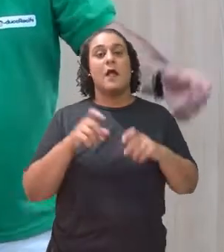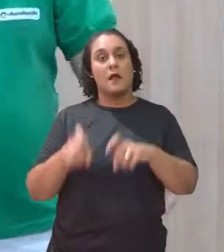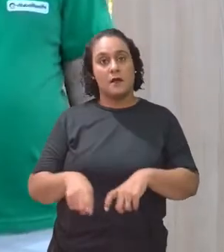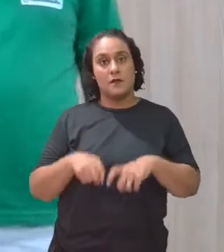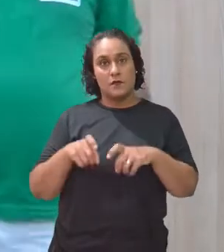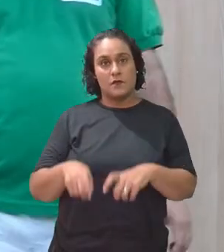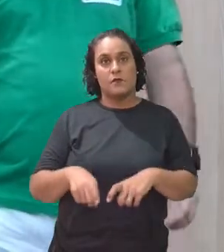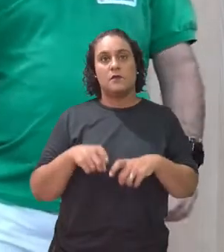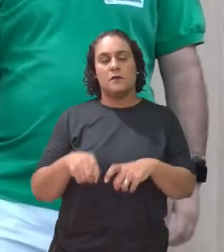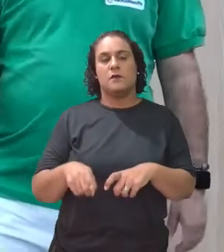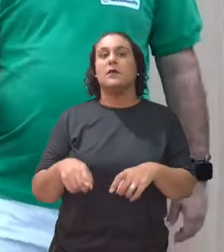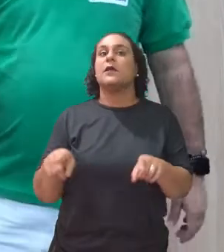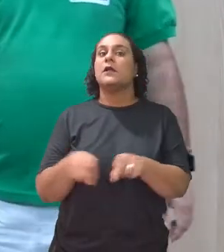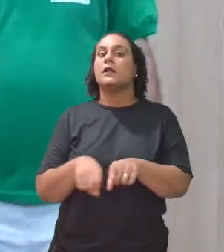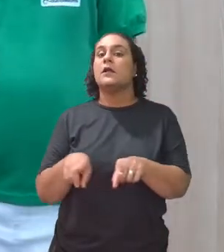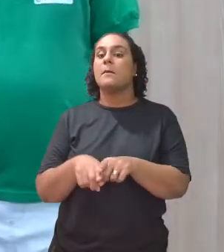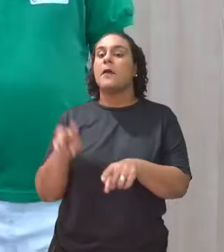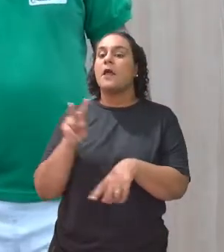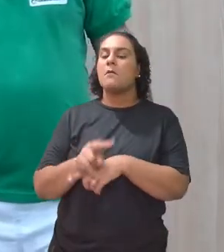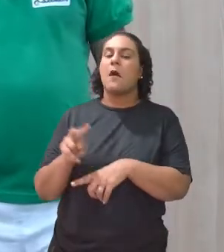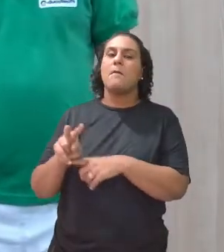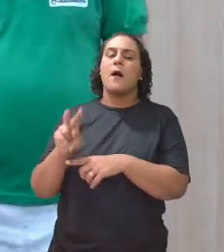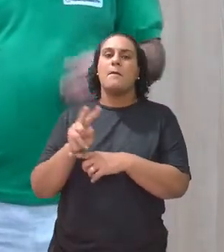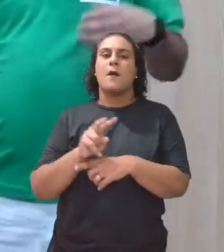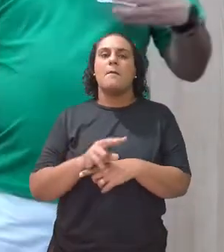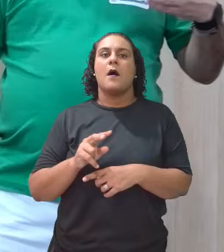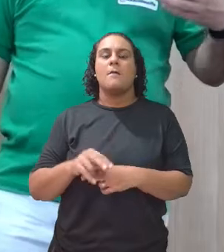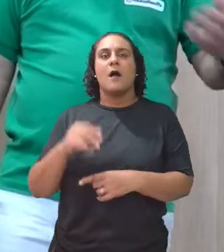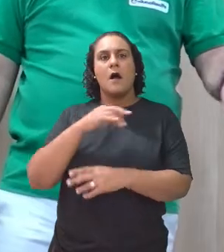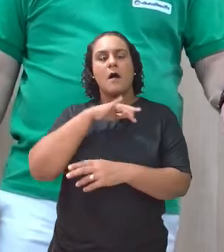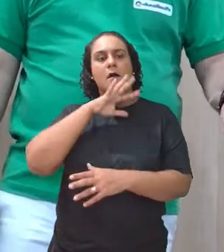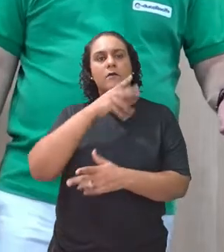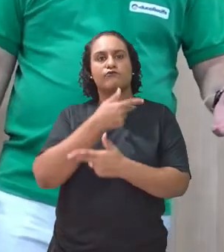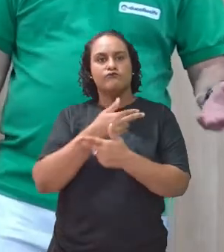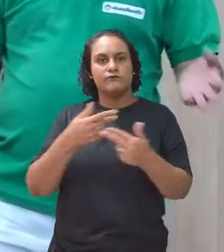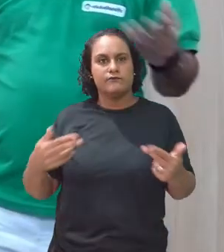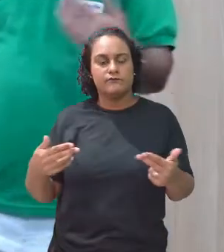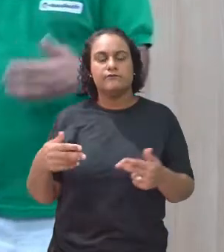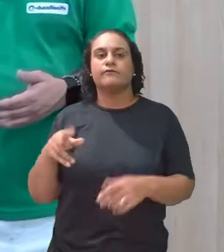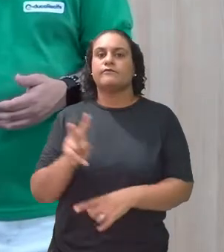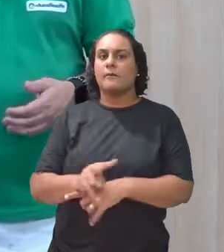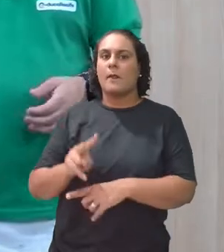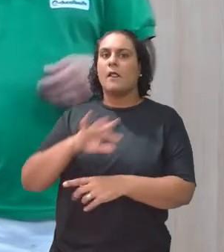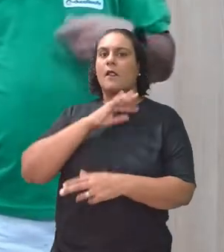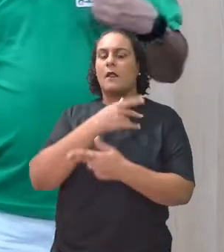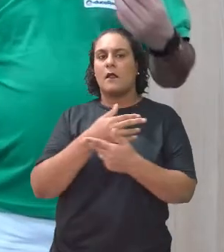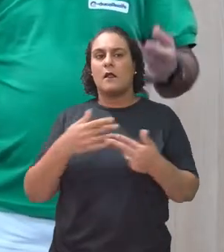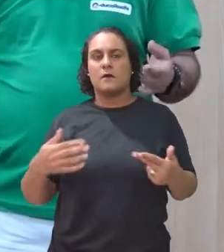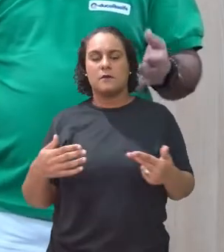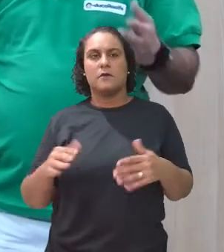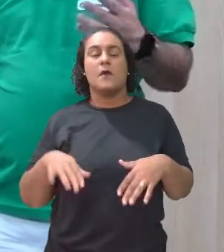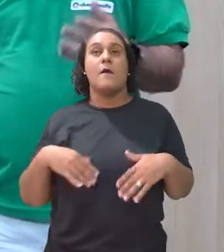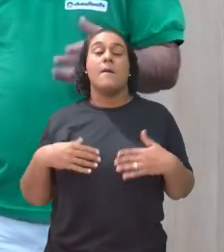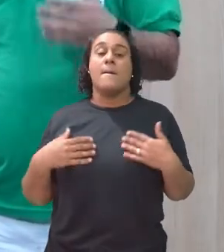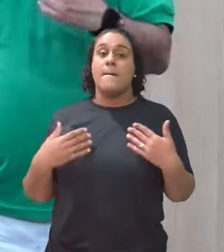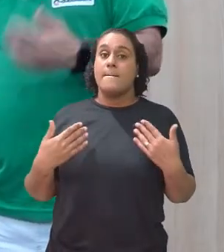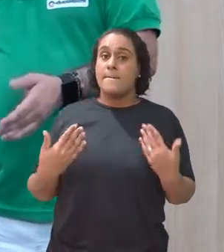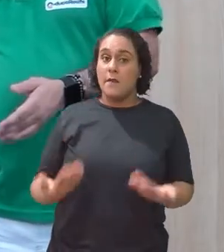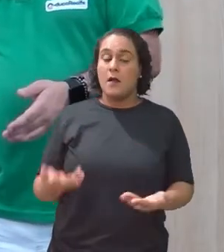agricultura e criação de animais. Criavam vários animais, dentre eles, né, os animais